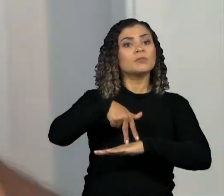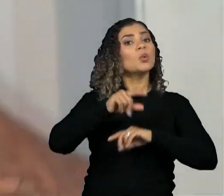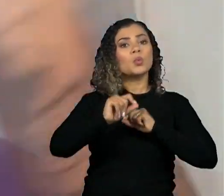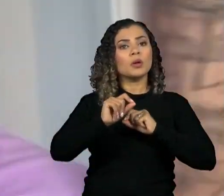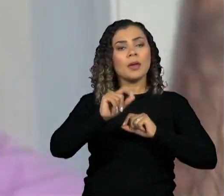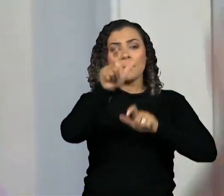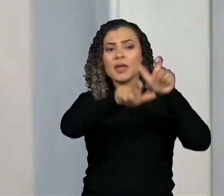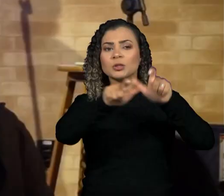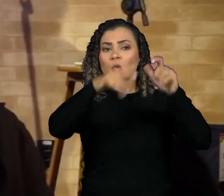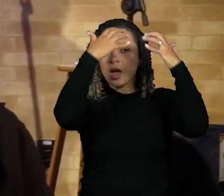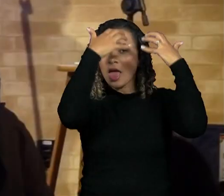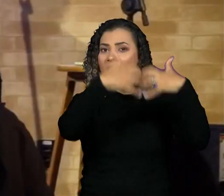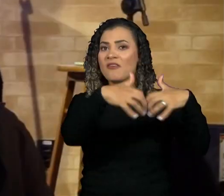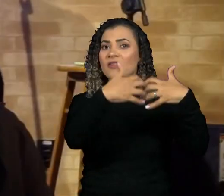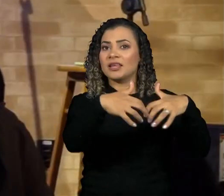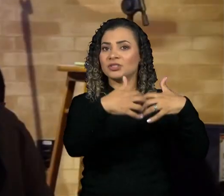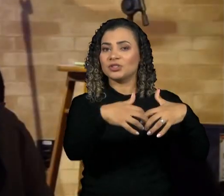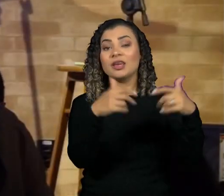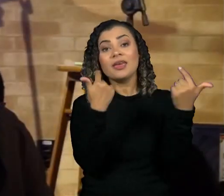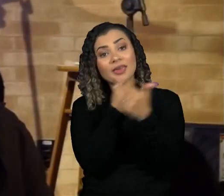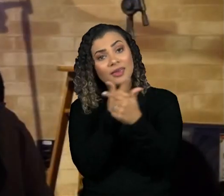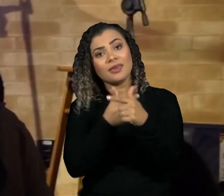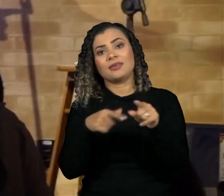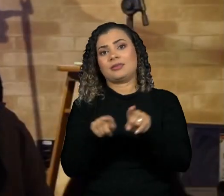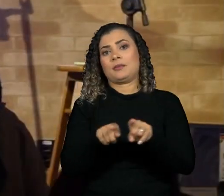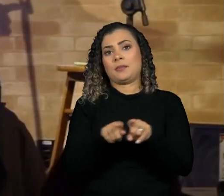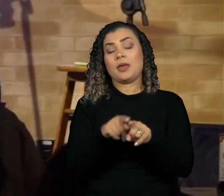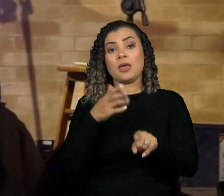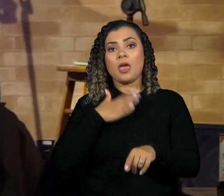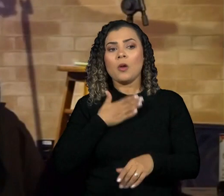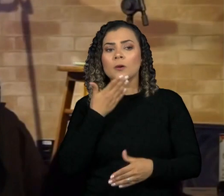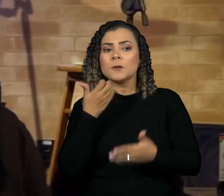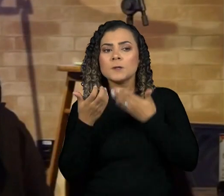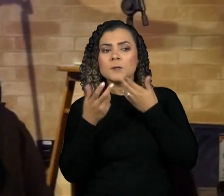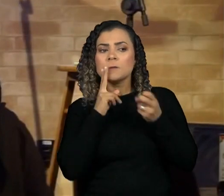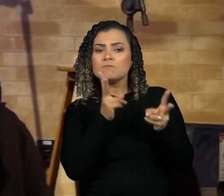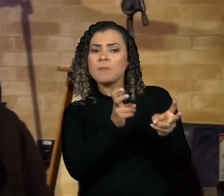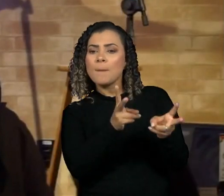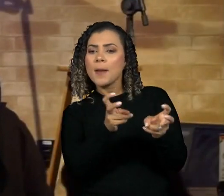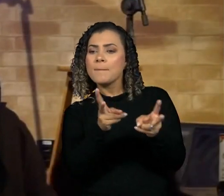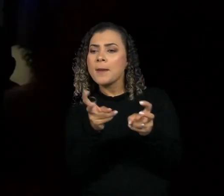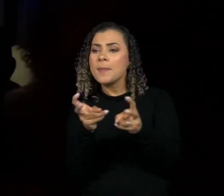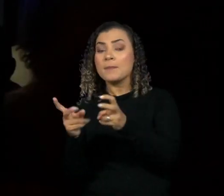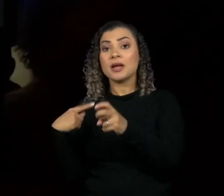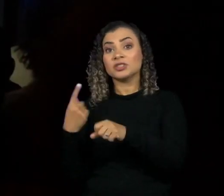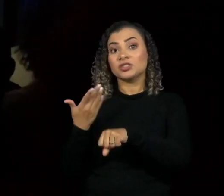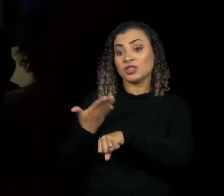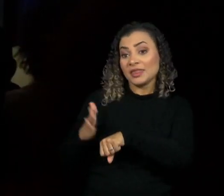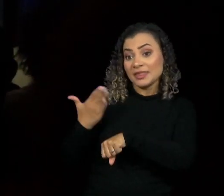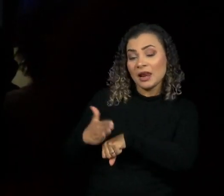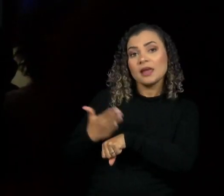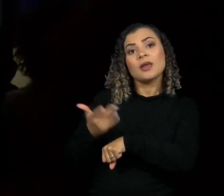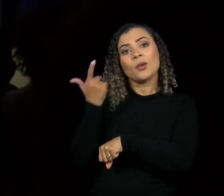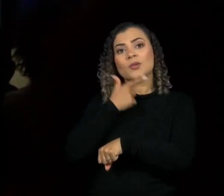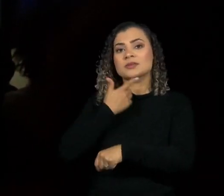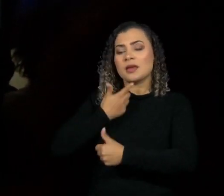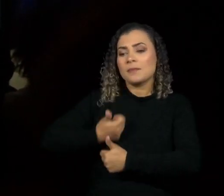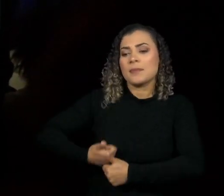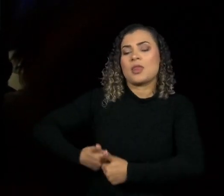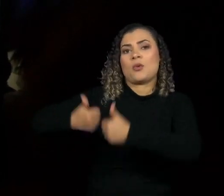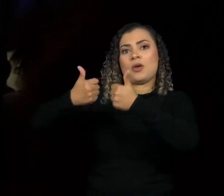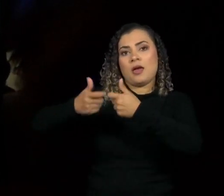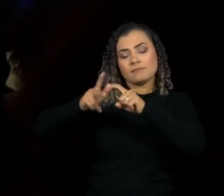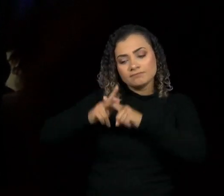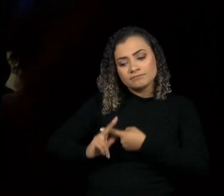galera refletir e tal. Eu sou muito pautado em cima da observação, né? E eu acho que tudo que a gente treina, a gente fica melhor.